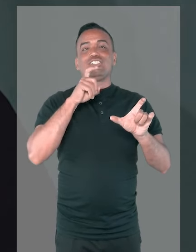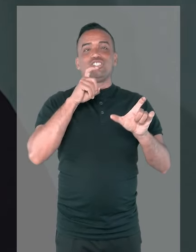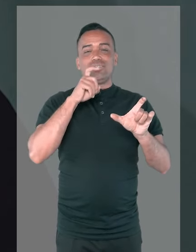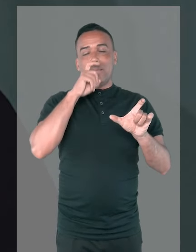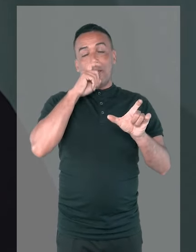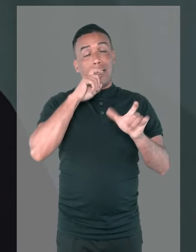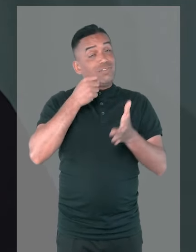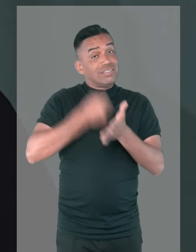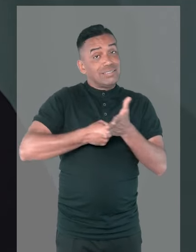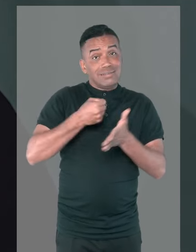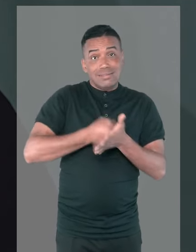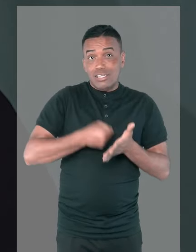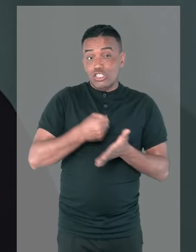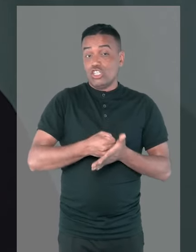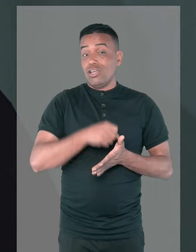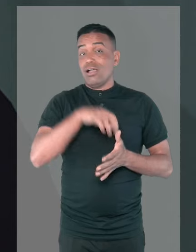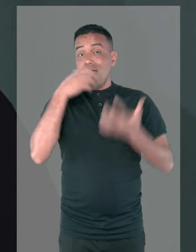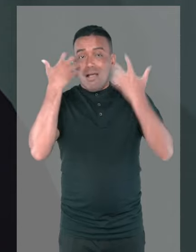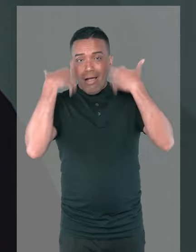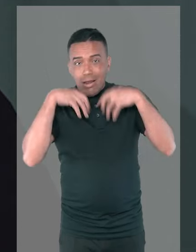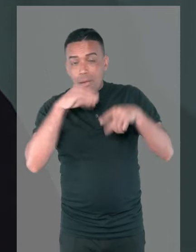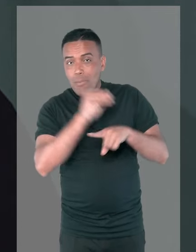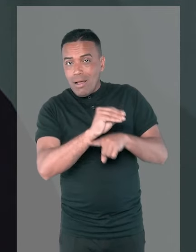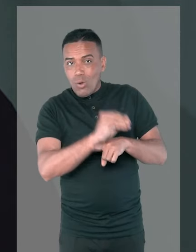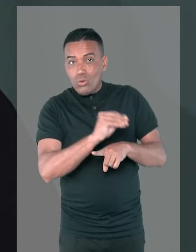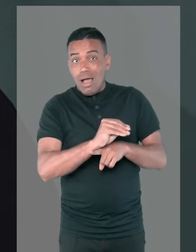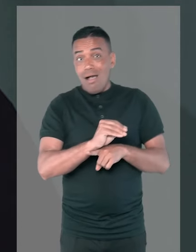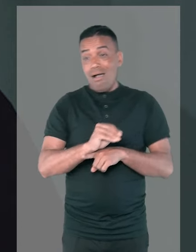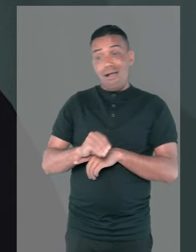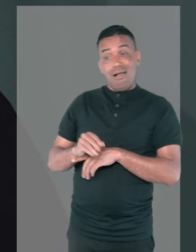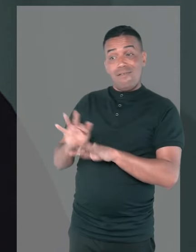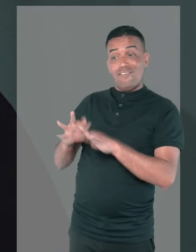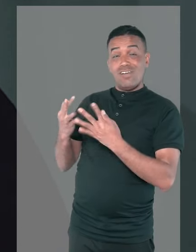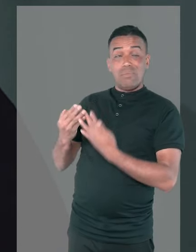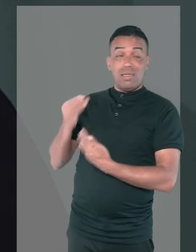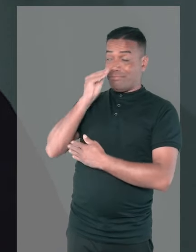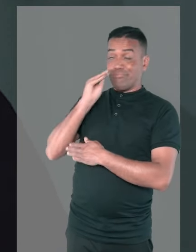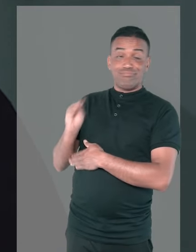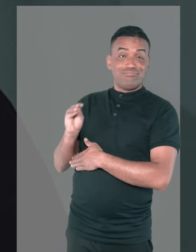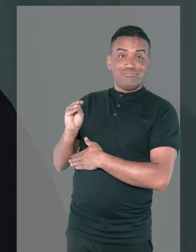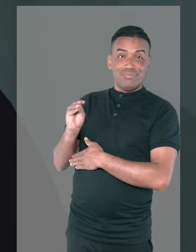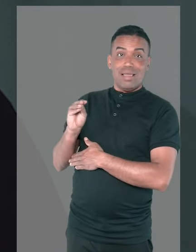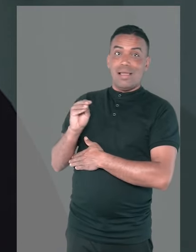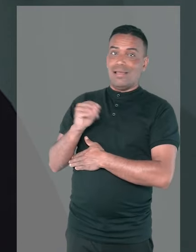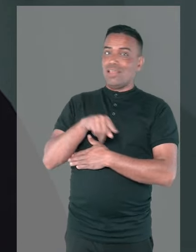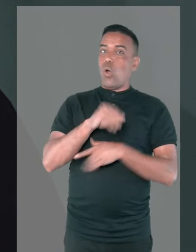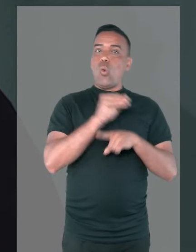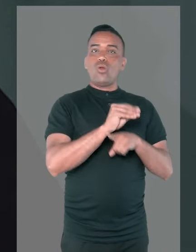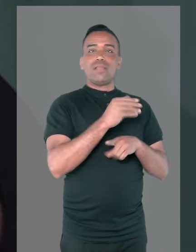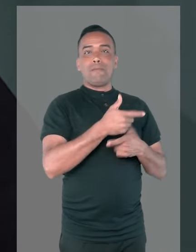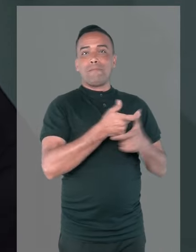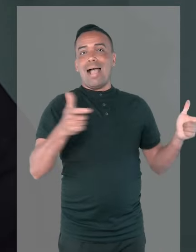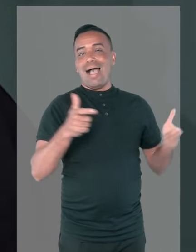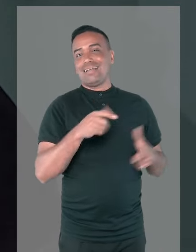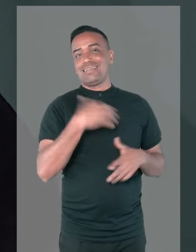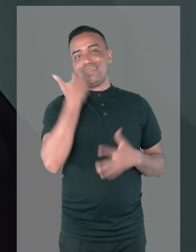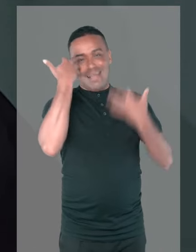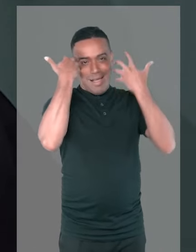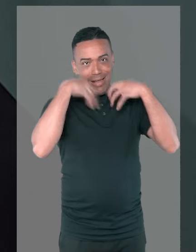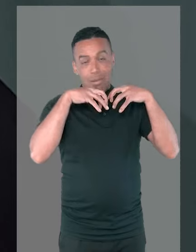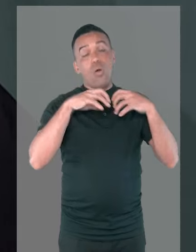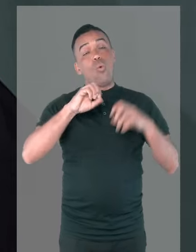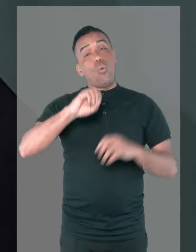se dedicam mais a esses animais pets do que aos próprios familiares ou a seres humanos que